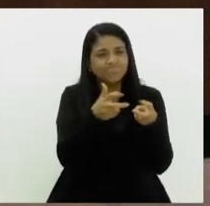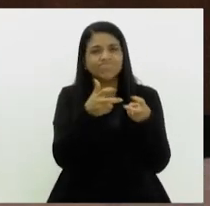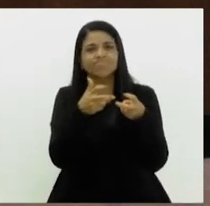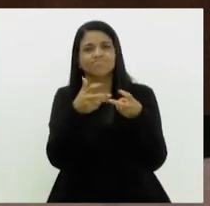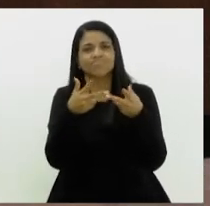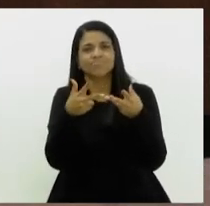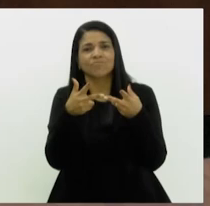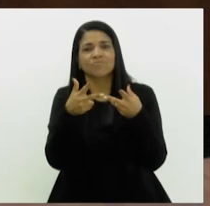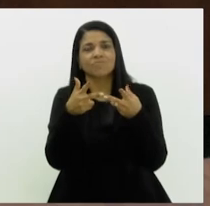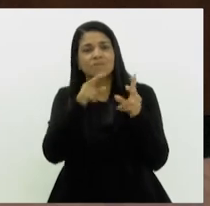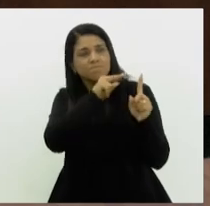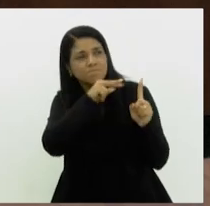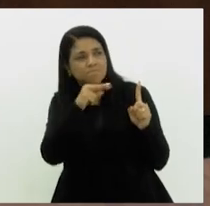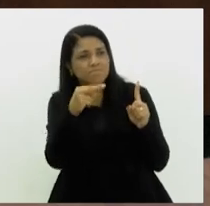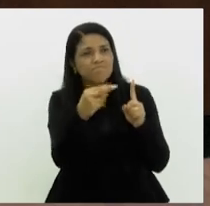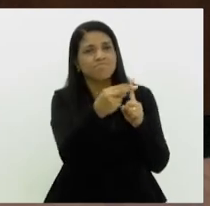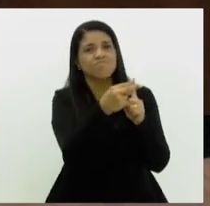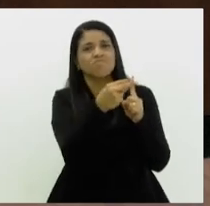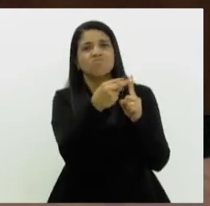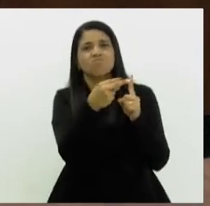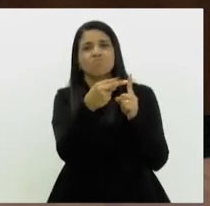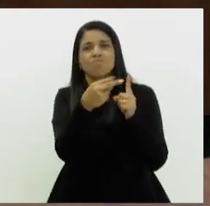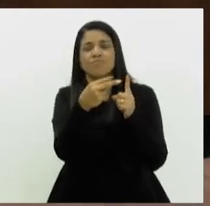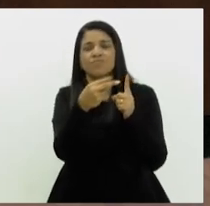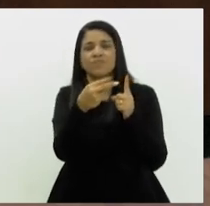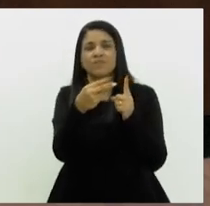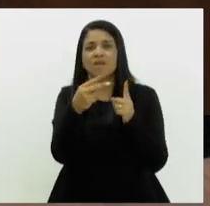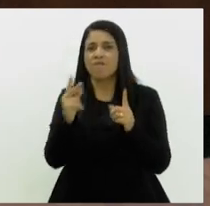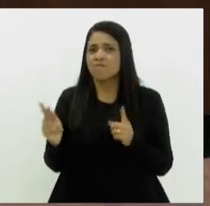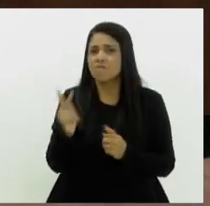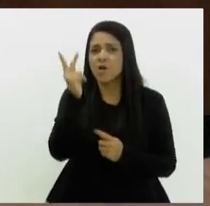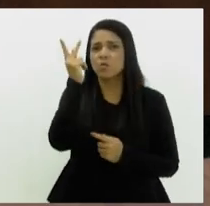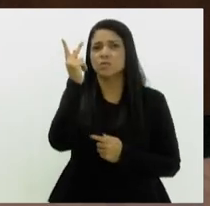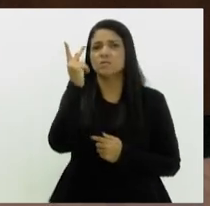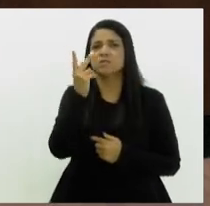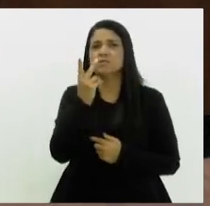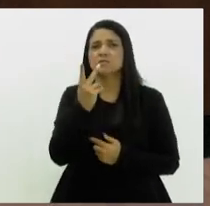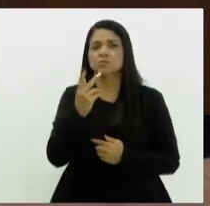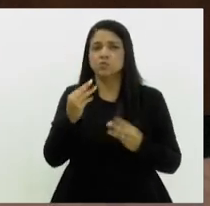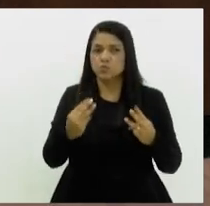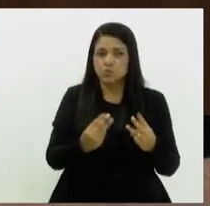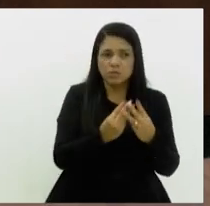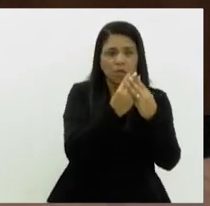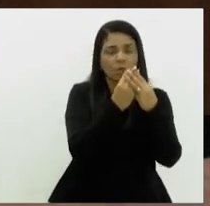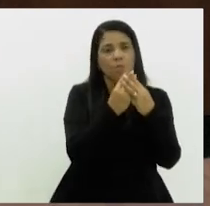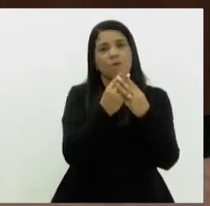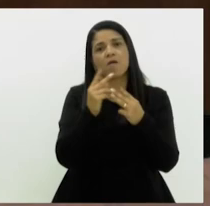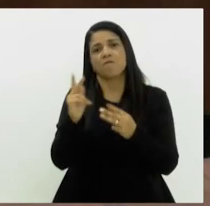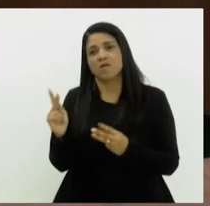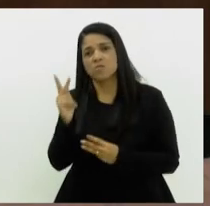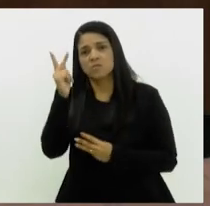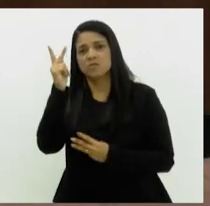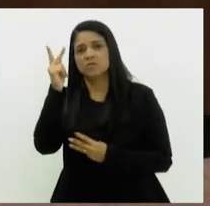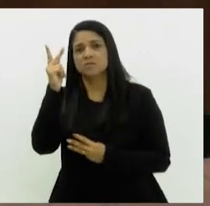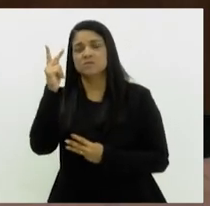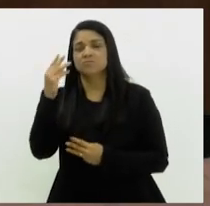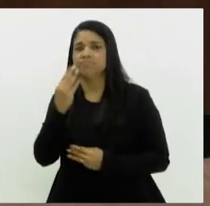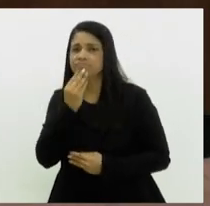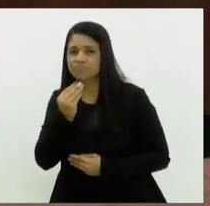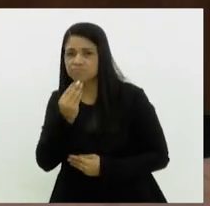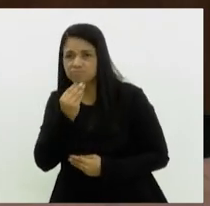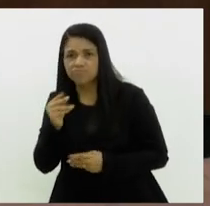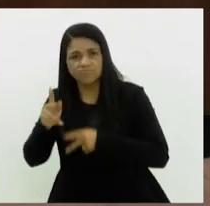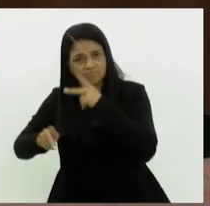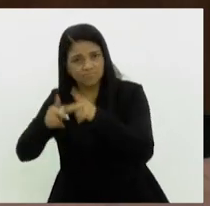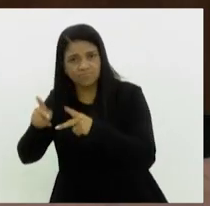uma perspectiva que valorize, sim, os judeus e o povo de Israel, mas também que reconheça a humanidade